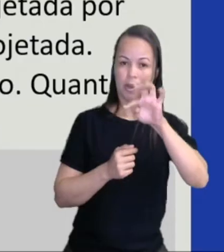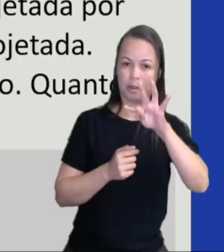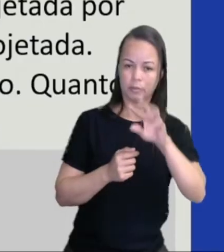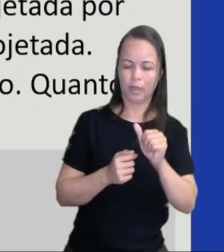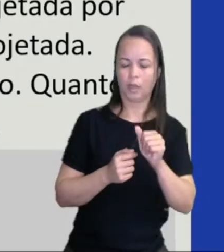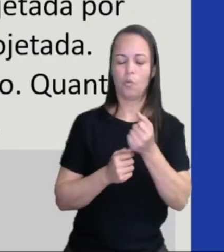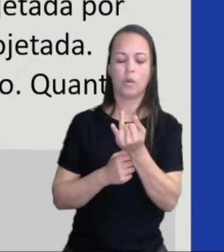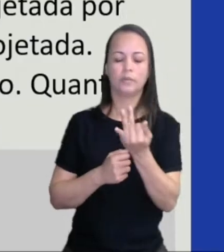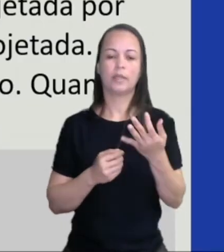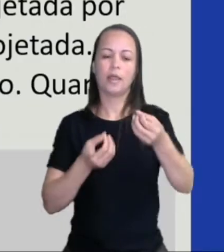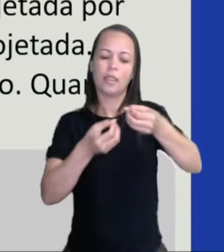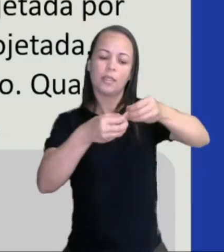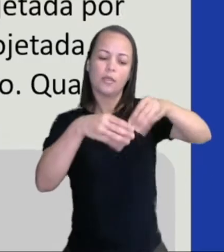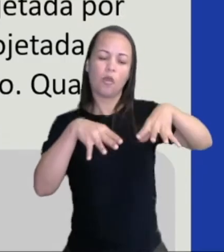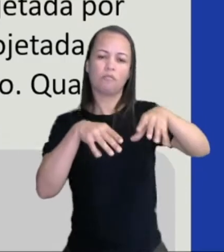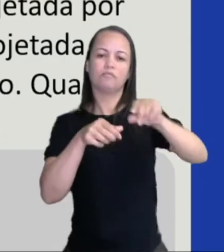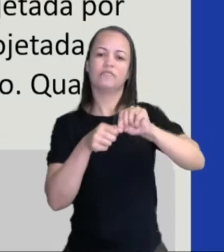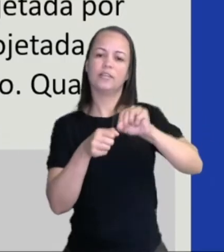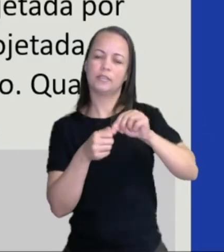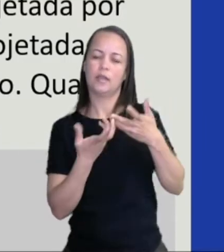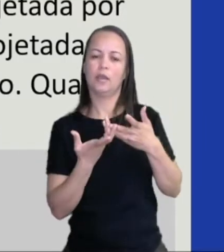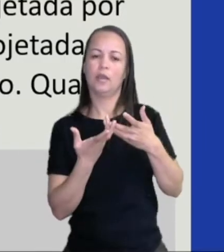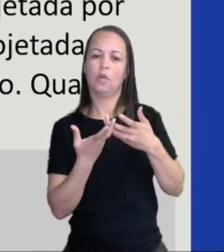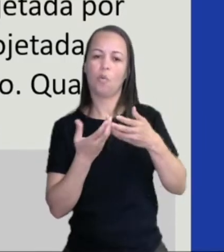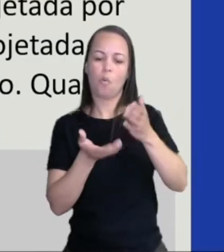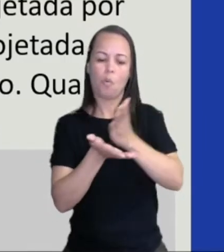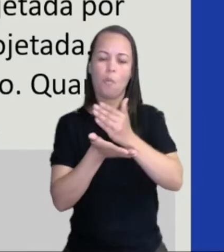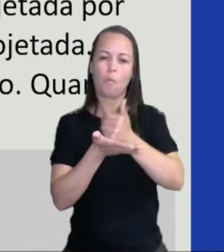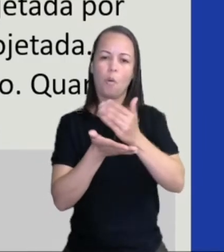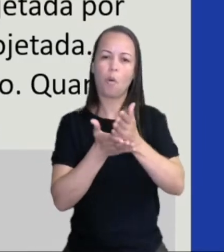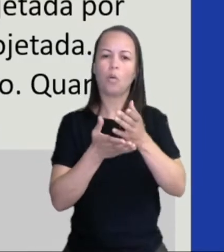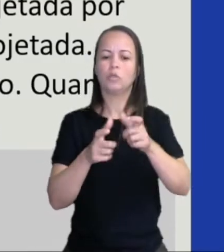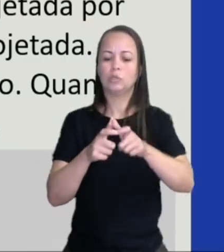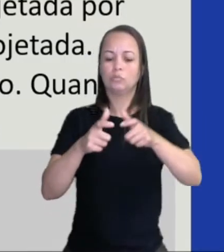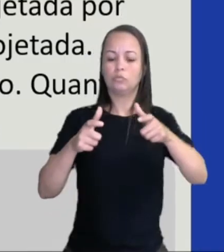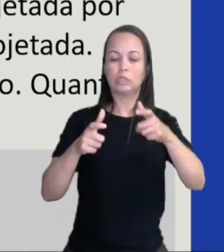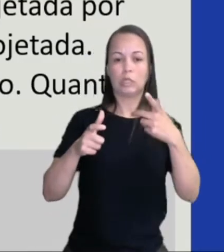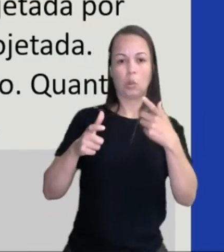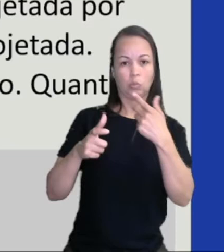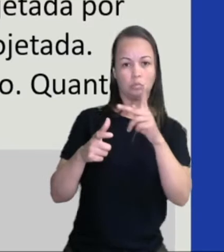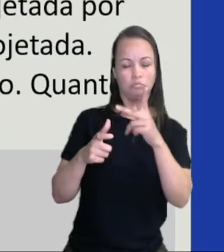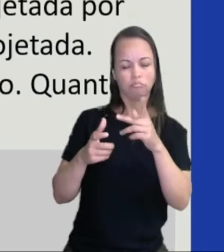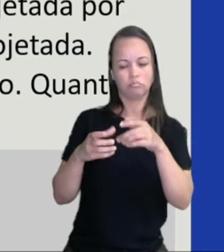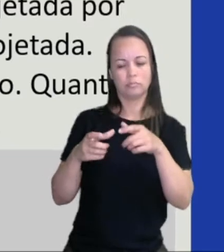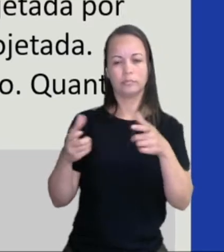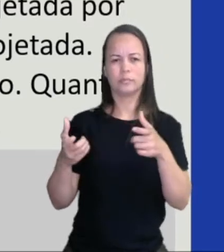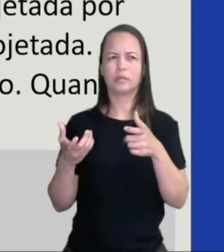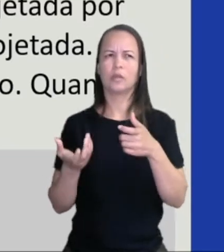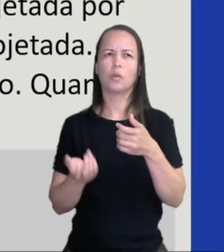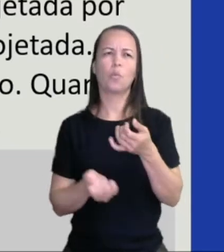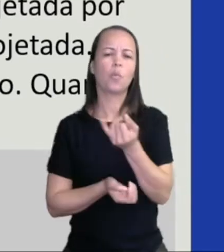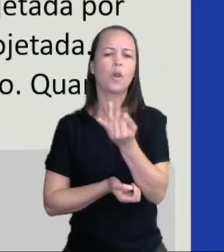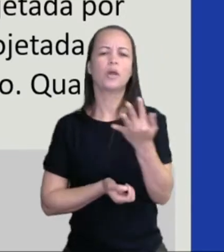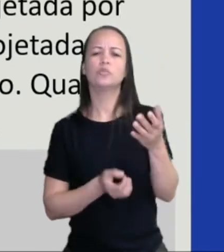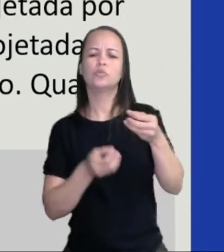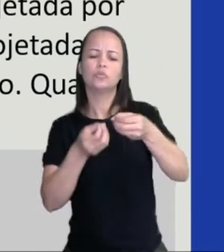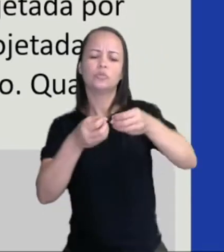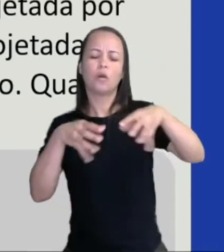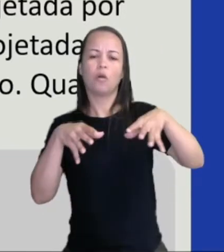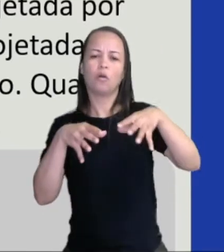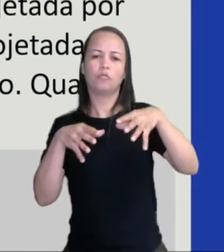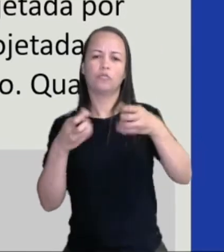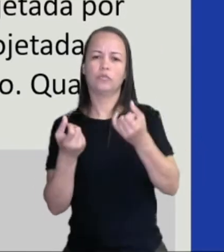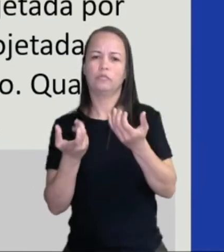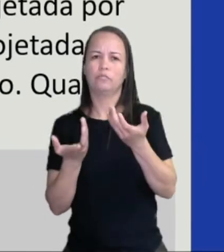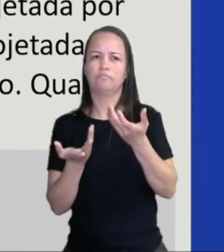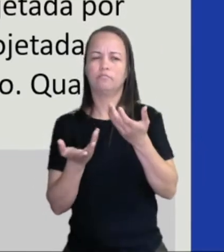um bolo e seu tamanho. Se a gente quer definir quantos ovos a gente precisa para fazer um bolo, não vai